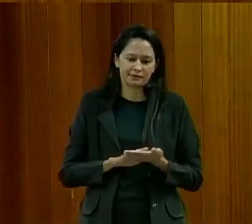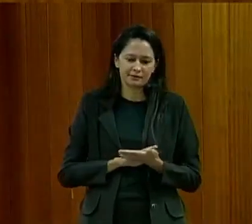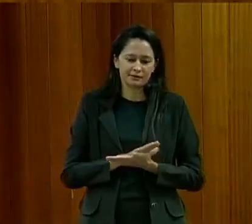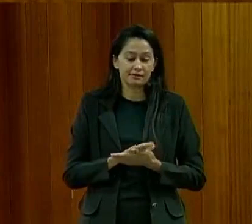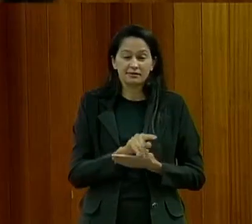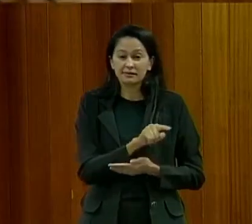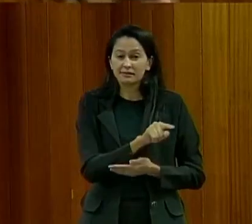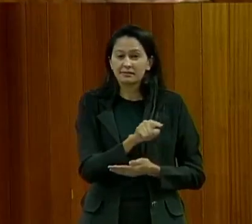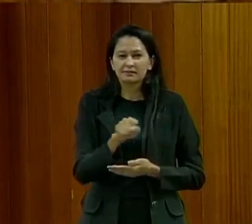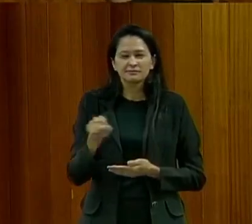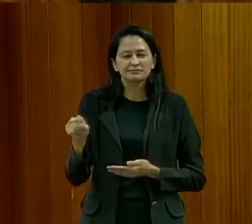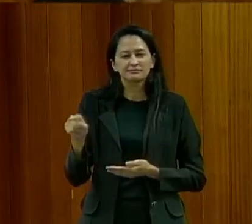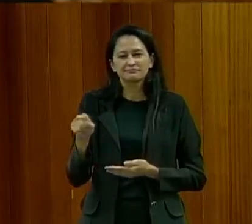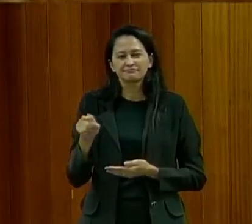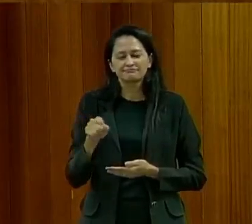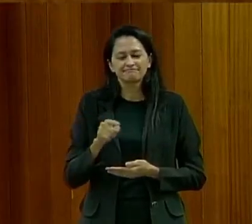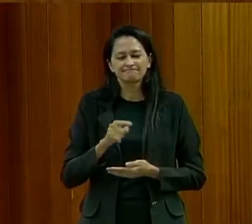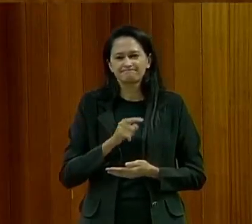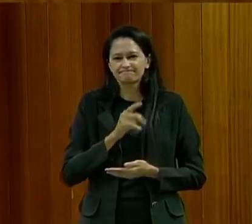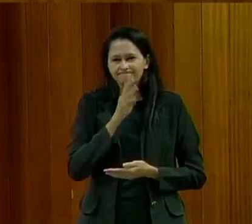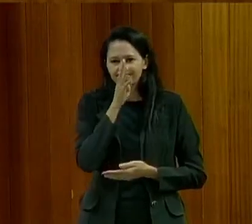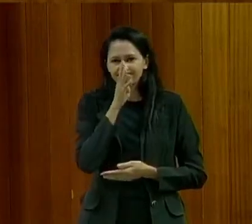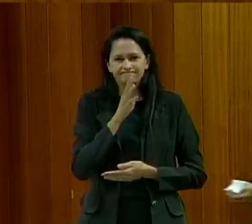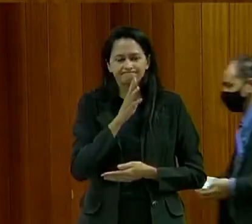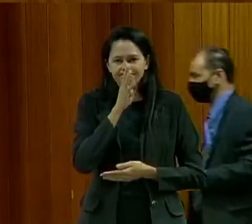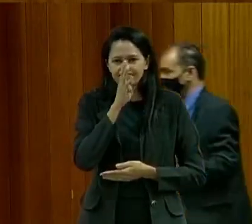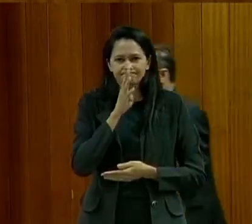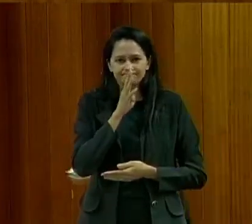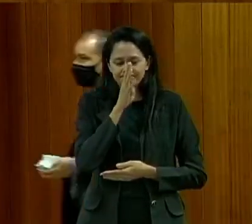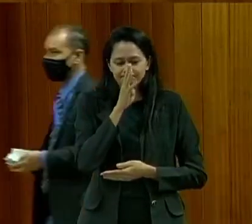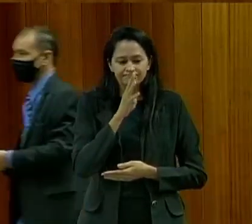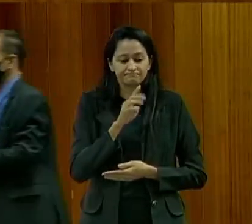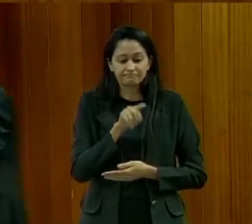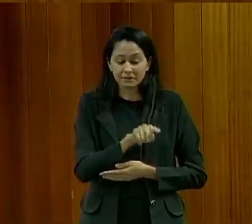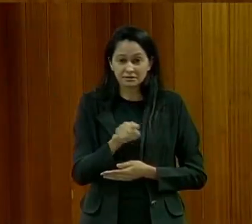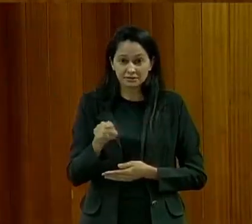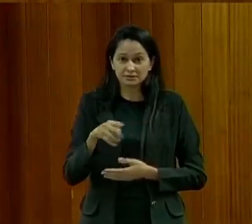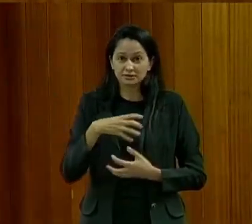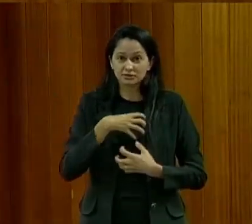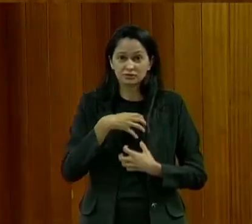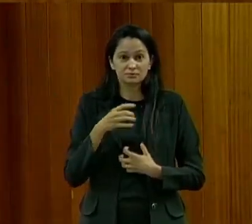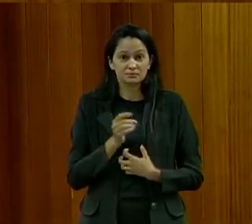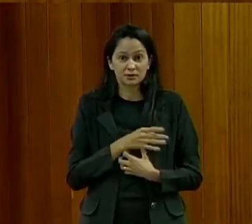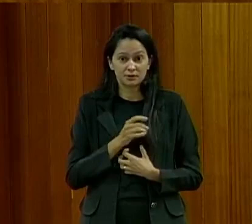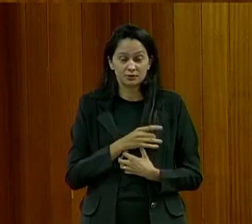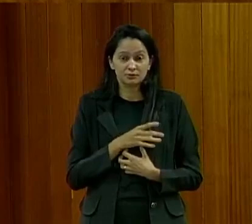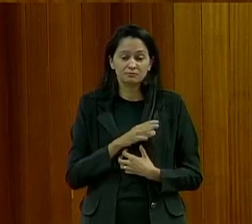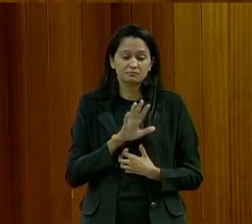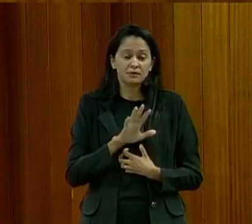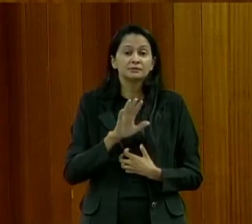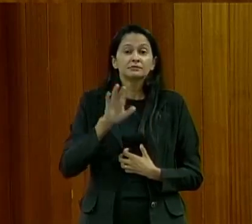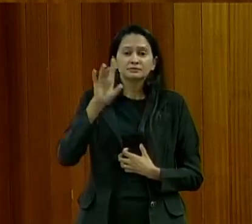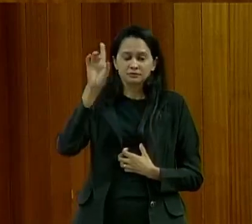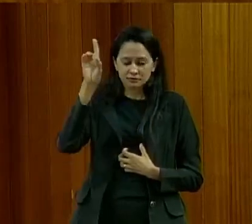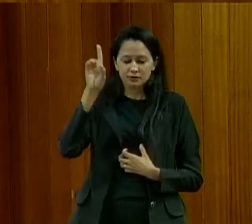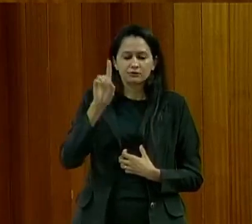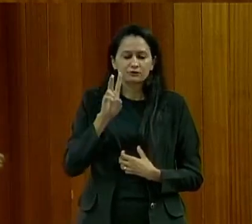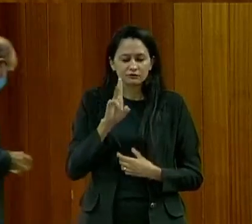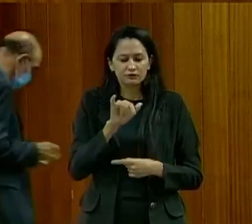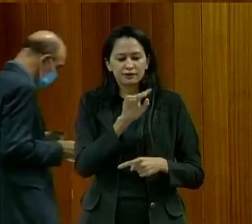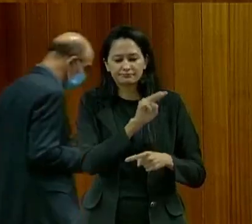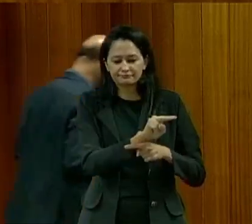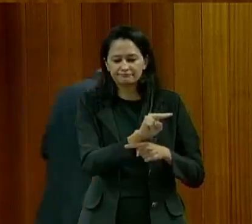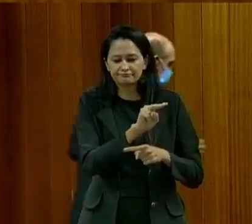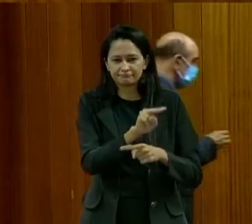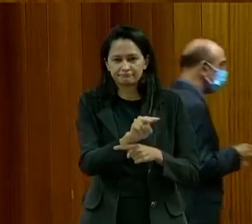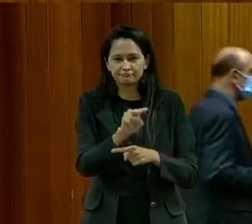em grande pavor, onde não há motivo de pavor, porque Deus espalhará os